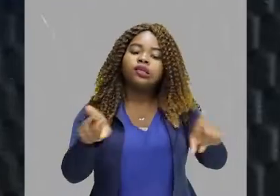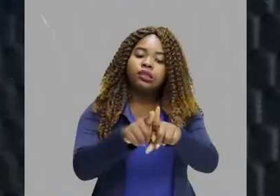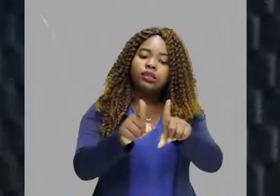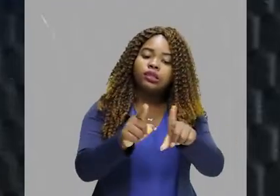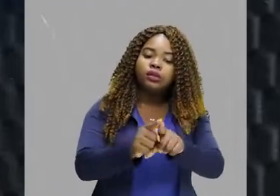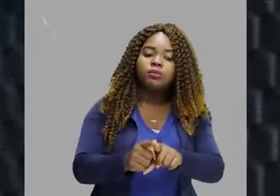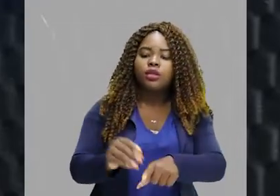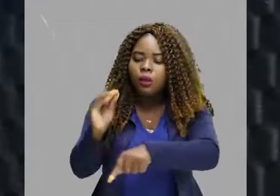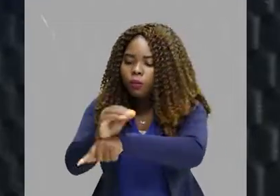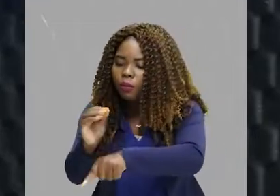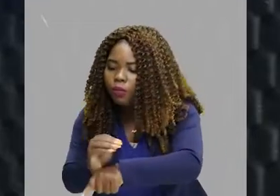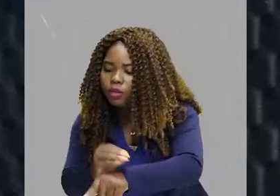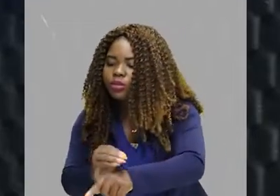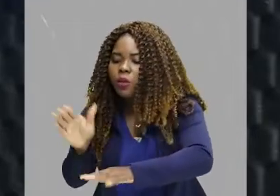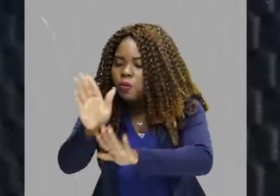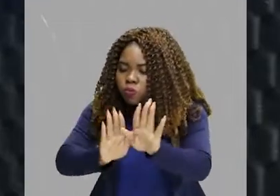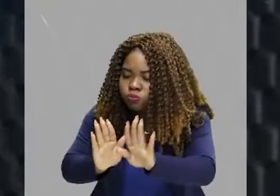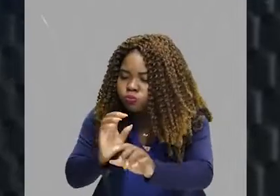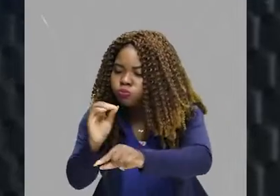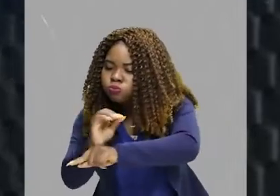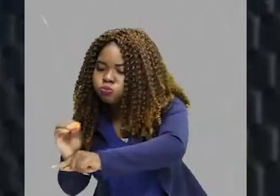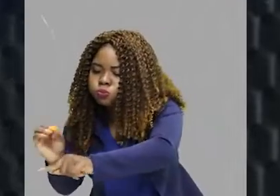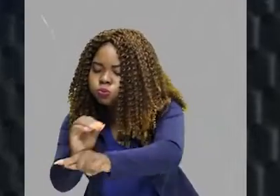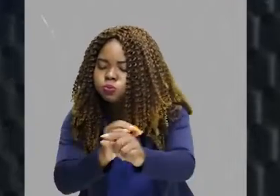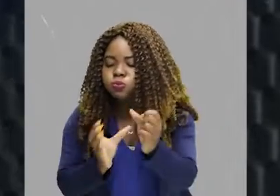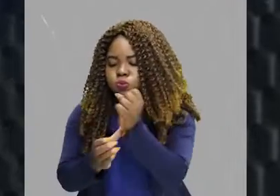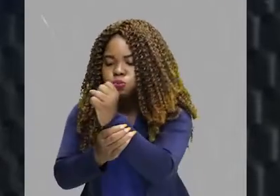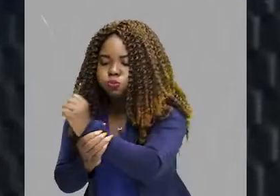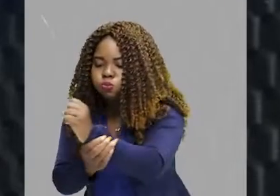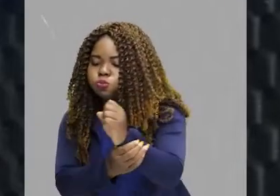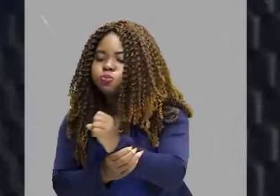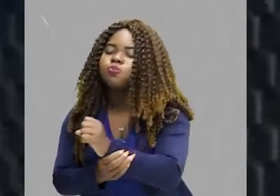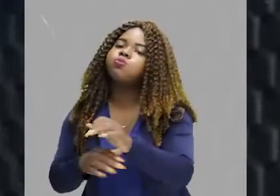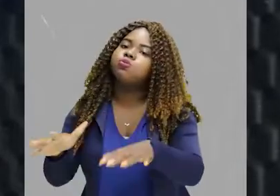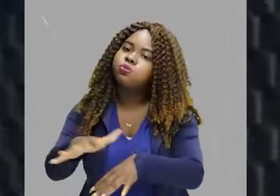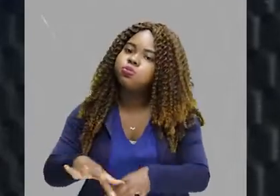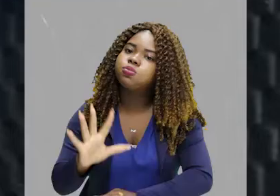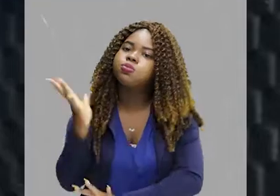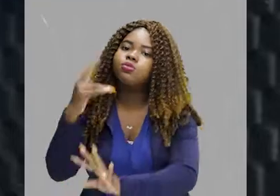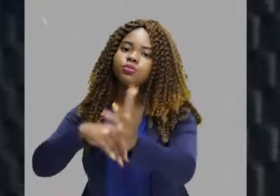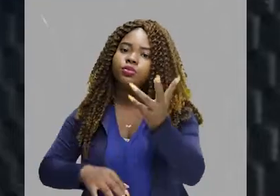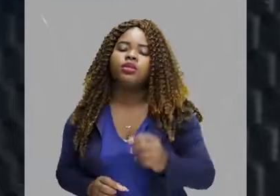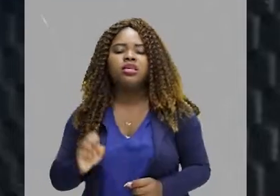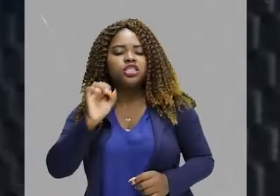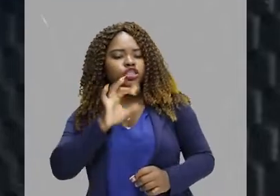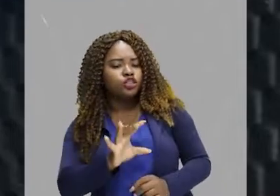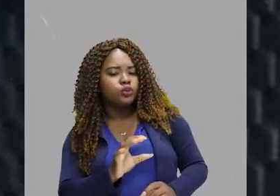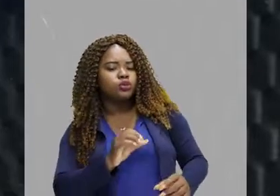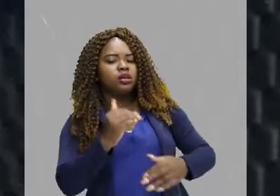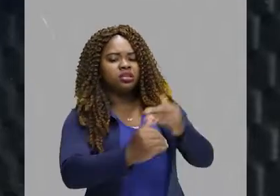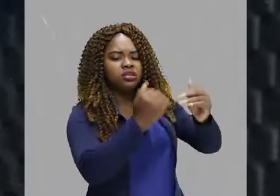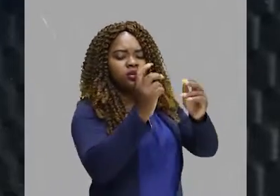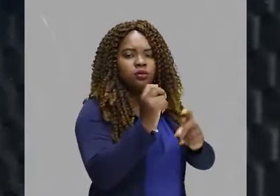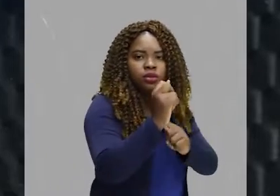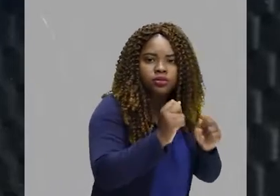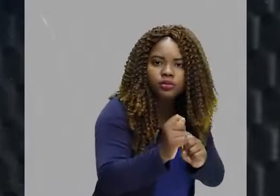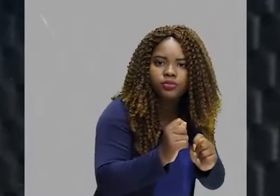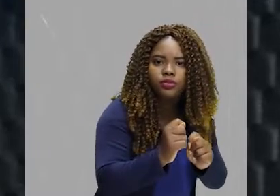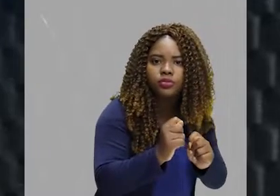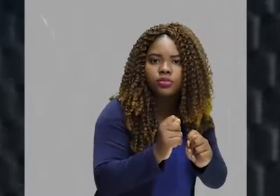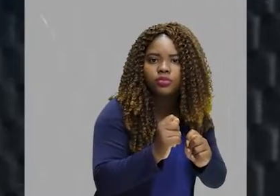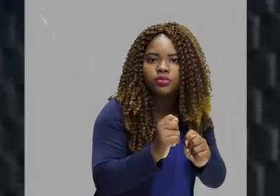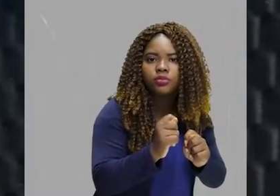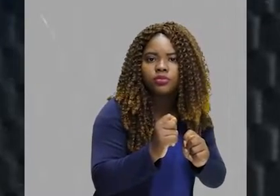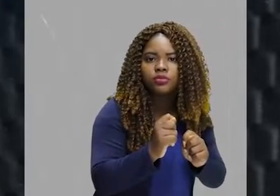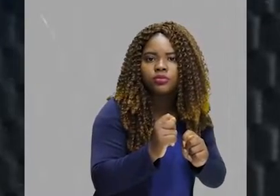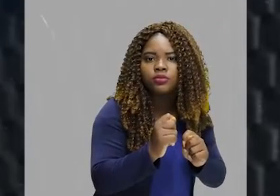da conservação ambiental. Tá? Se eu falar só de desenvolvimento econômico, eu derrubo o desenvolvimento